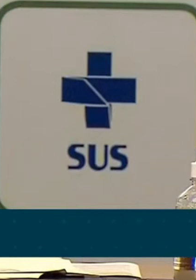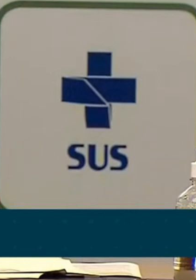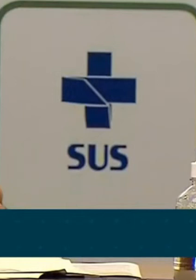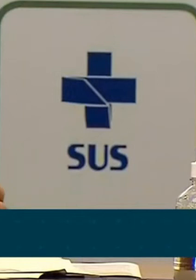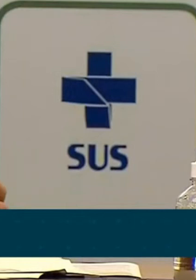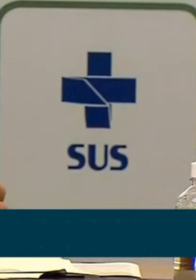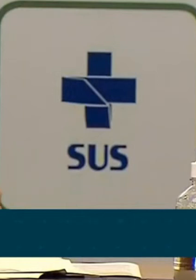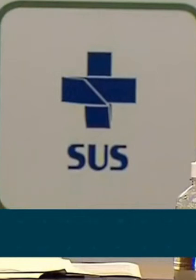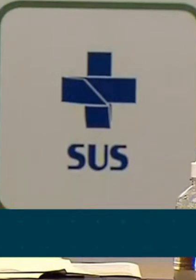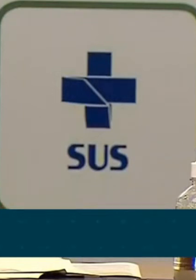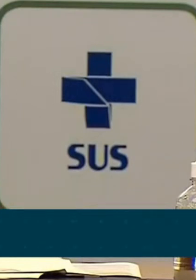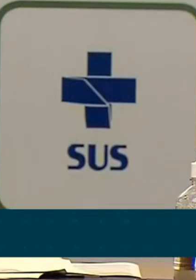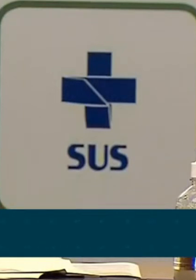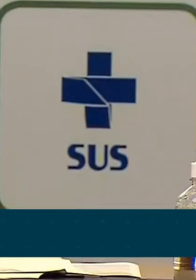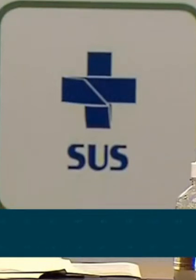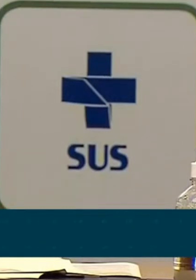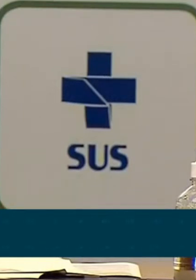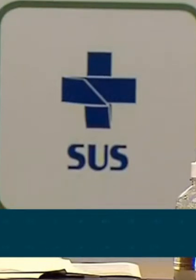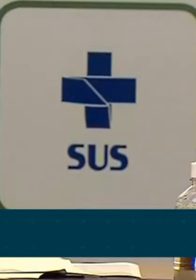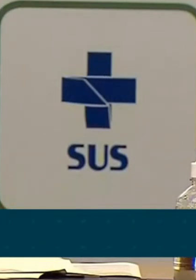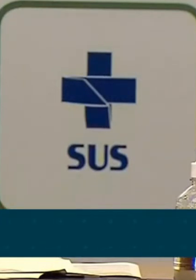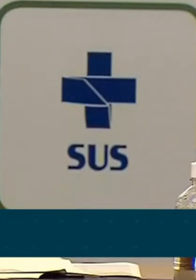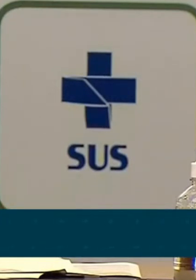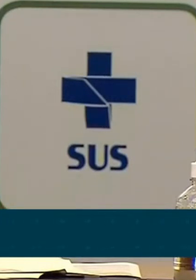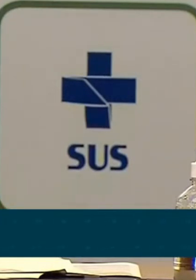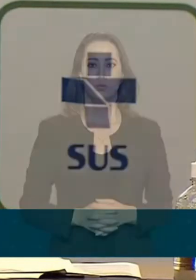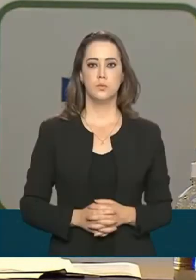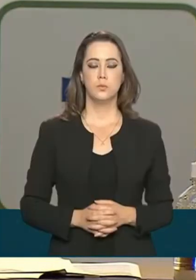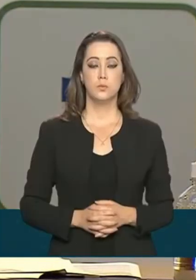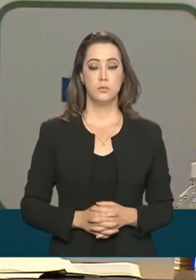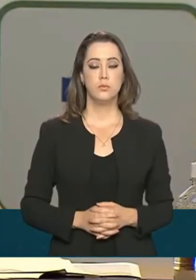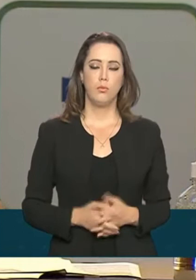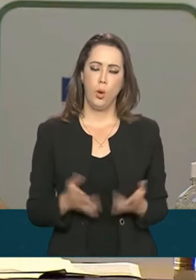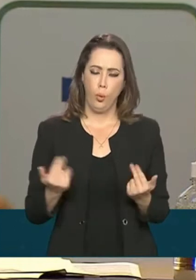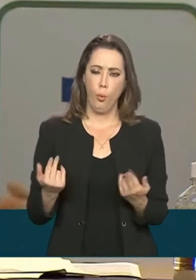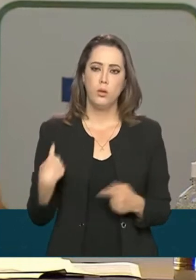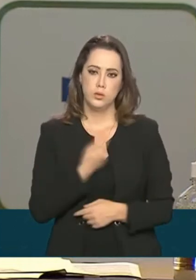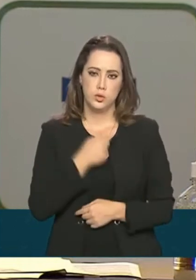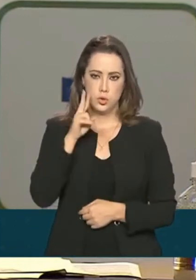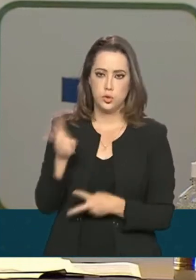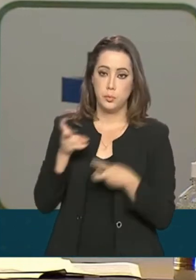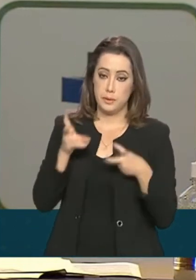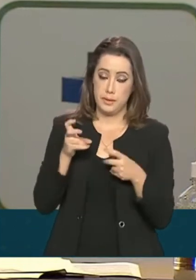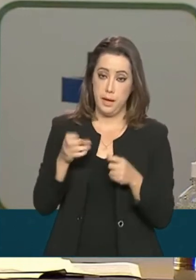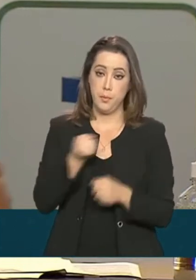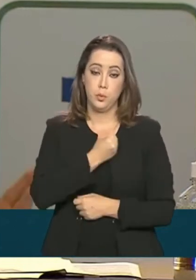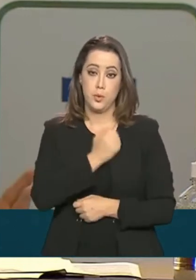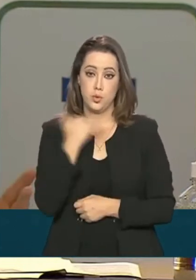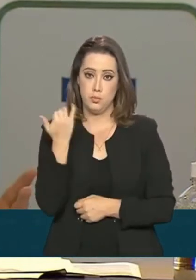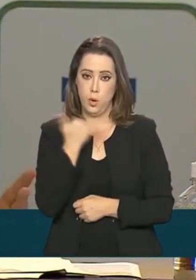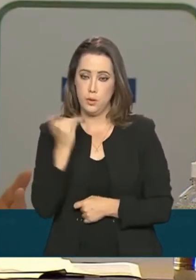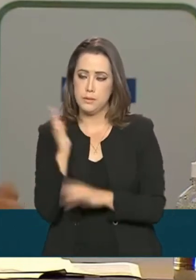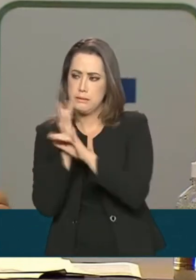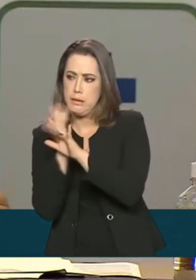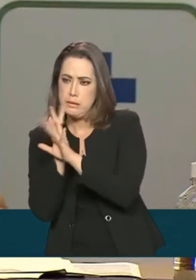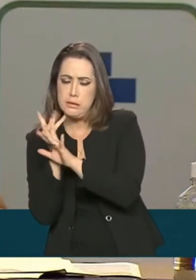A mesma coisa a gente verifica com relação ao número de óbitos acumulados, tanto por região metropolitana quanto